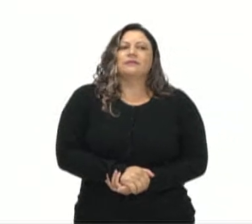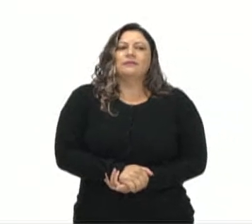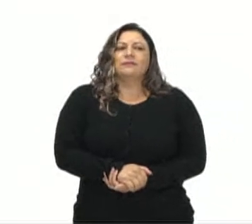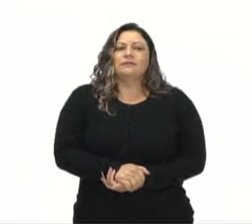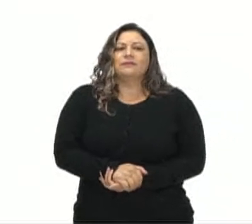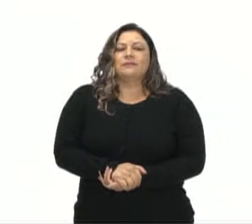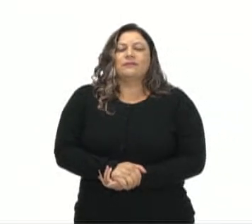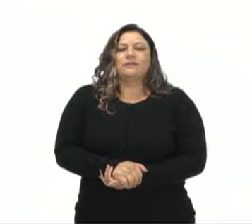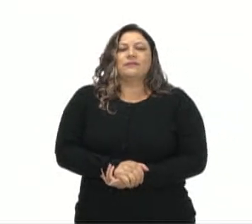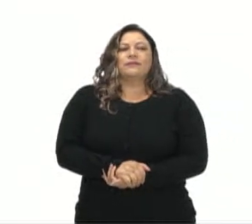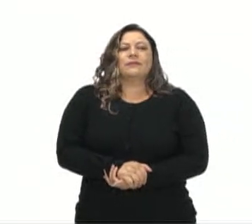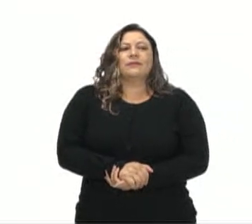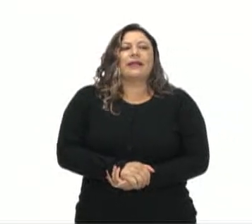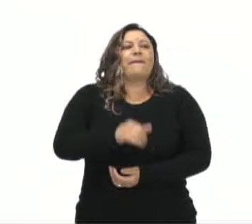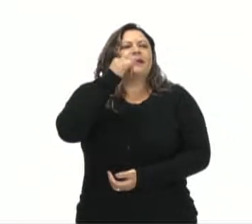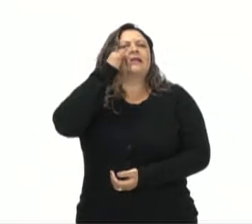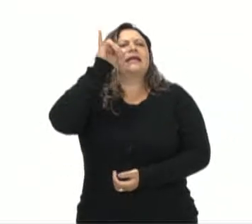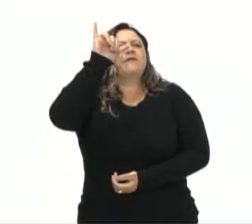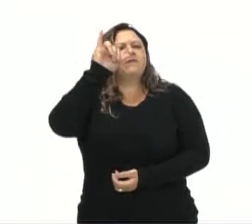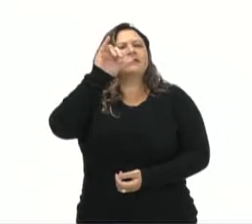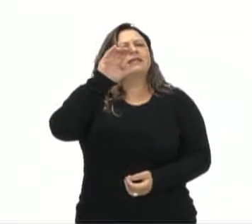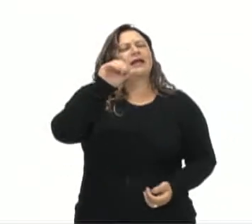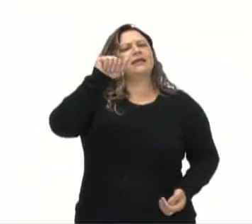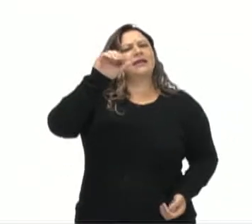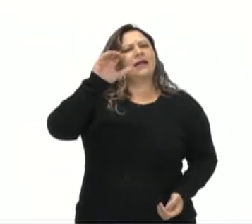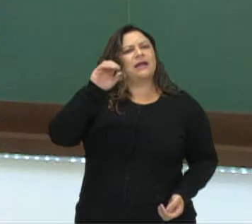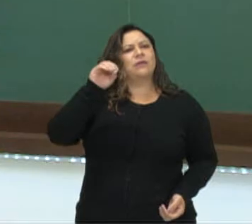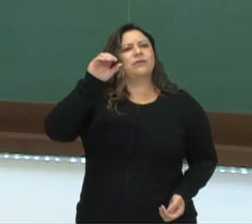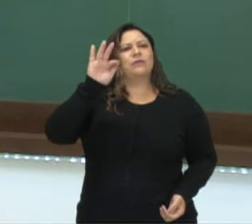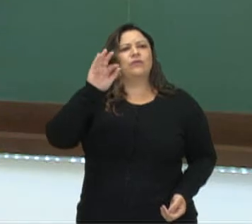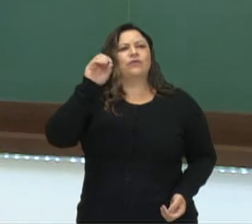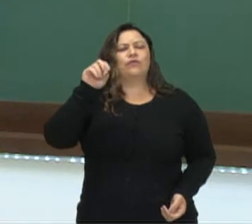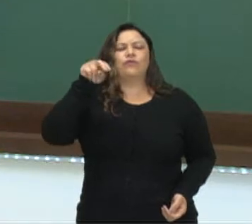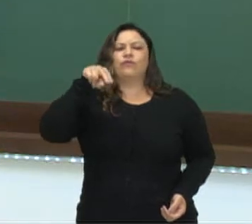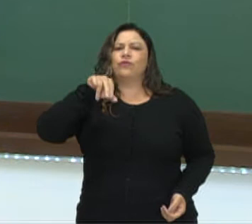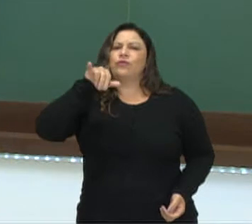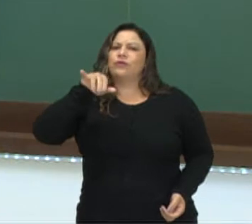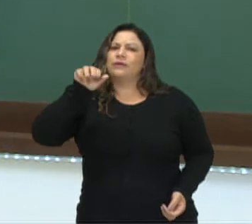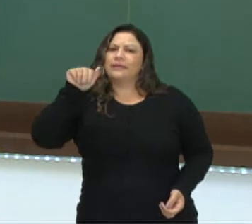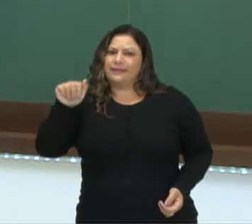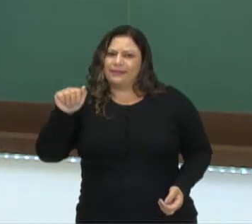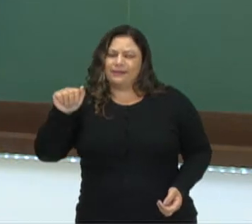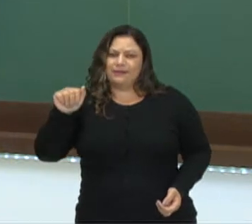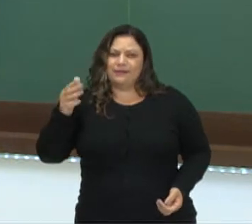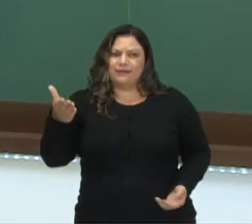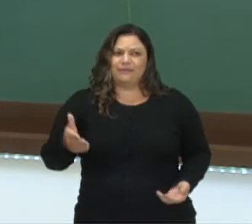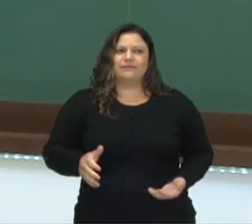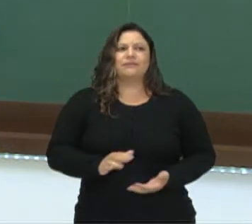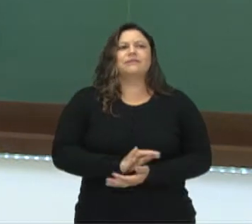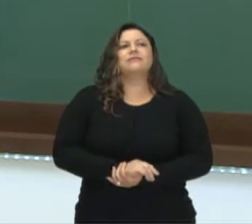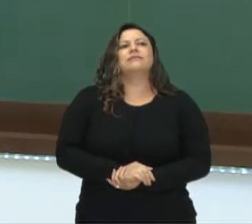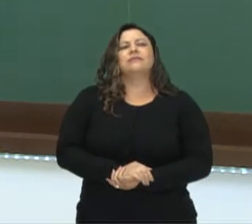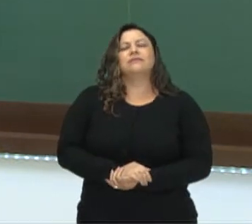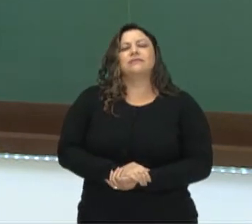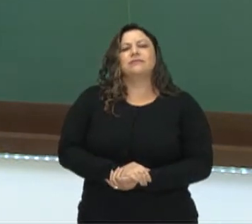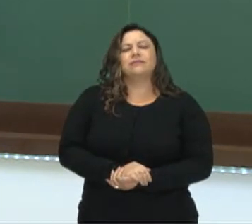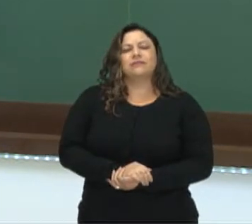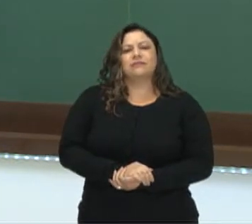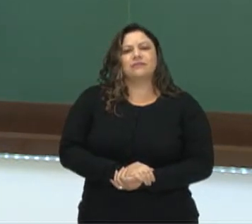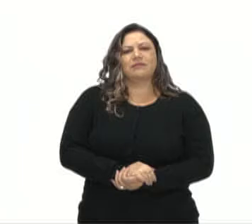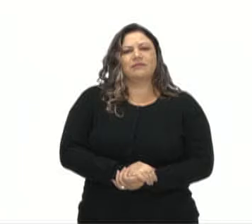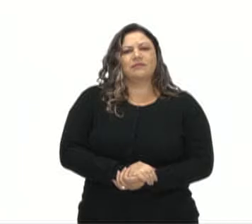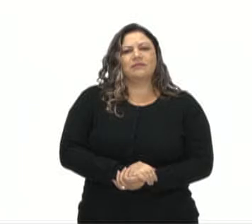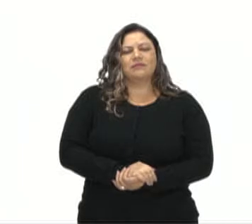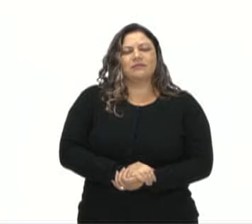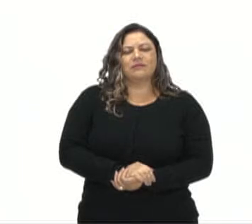cacofonia e generar assim a eufonia. Por la eufonia, se cambiam certos vocábulos